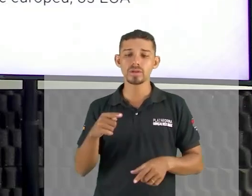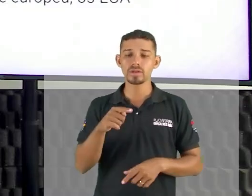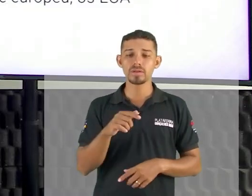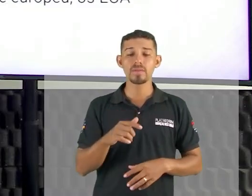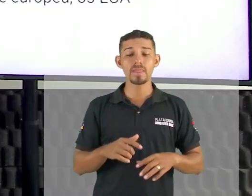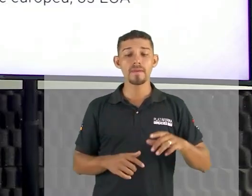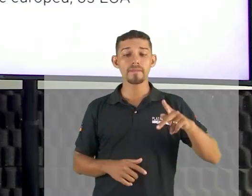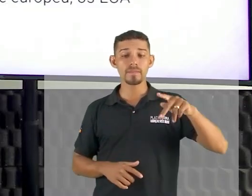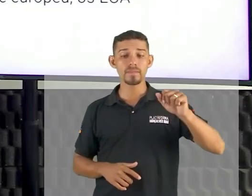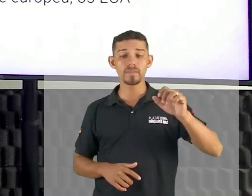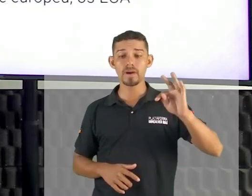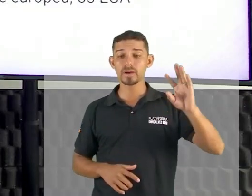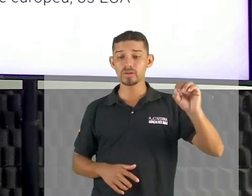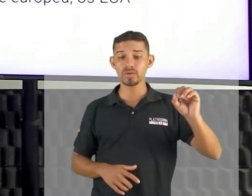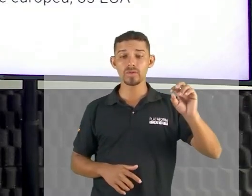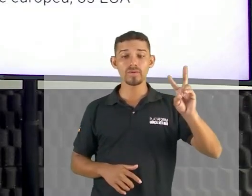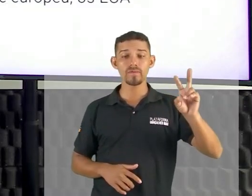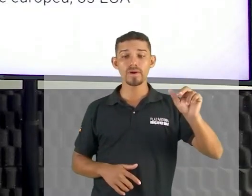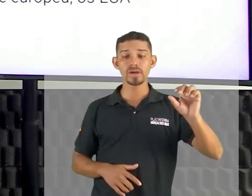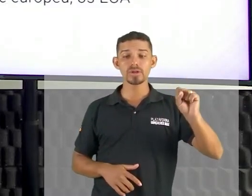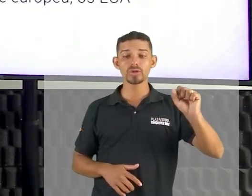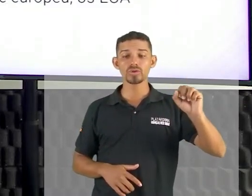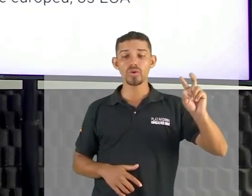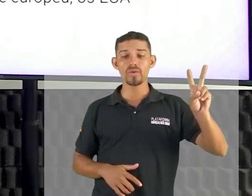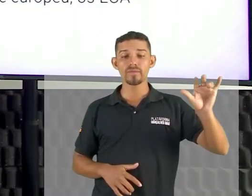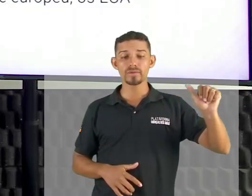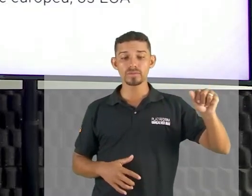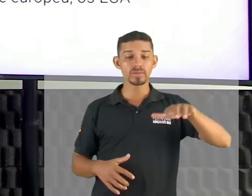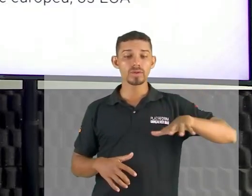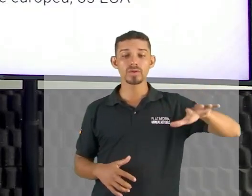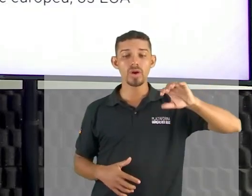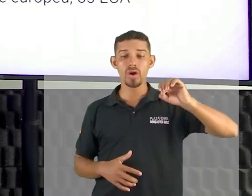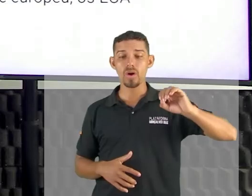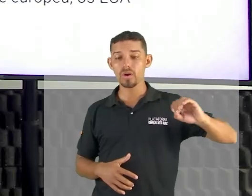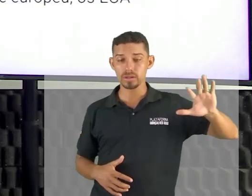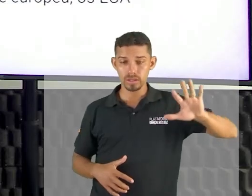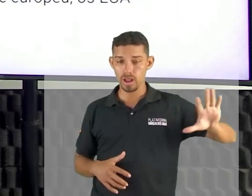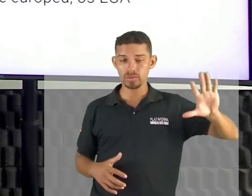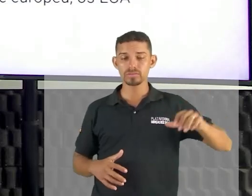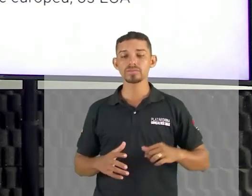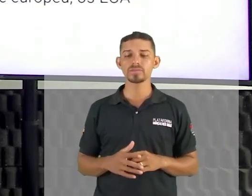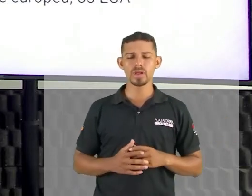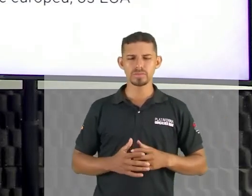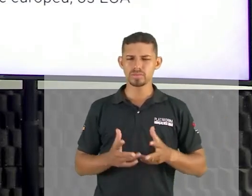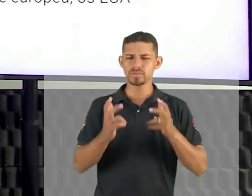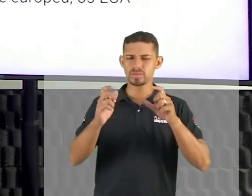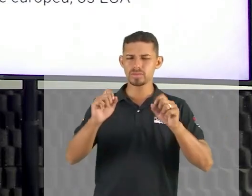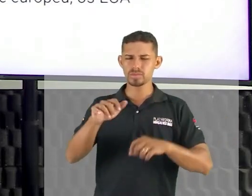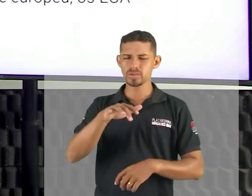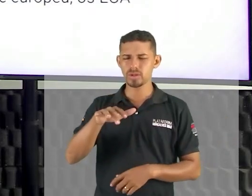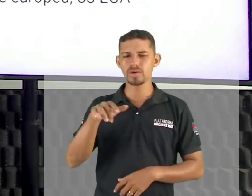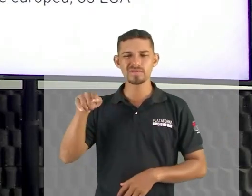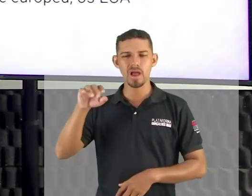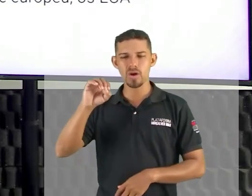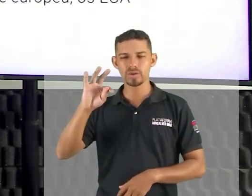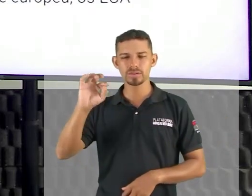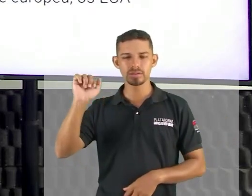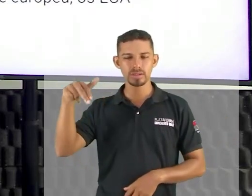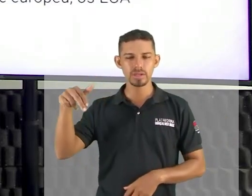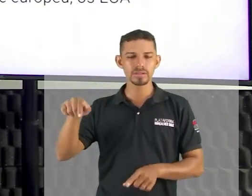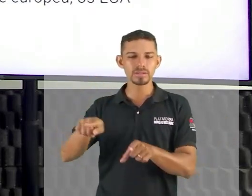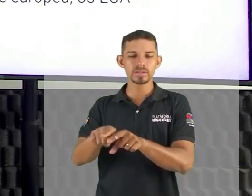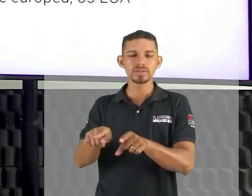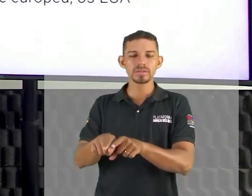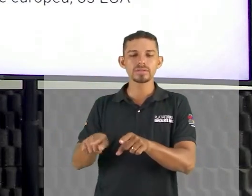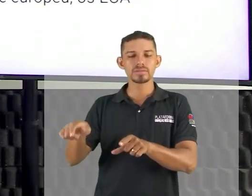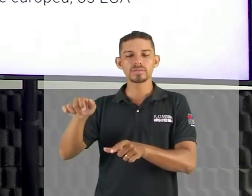e o Pacto de Varsóvia, que concentrava os do bloco oriental. É importante destacar que na formação da OTAN estão presentes, além dos